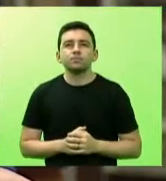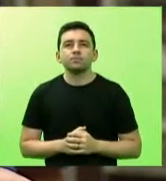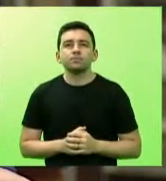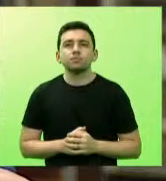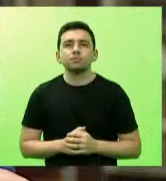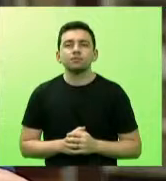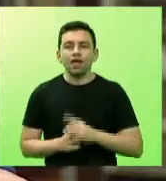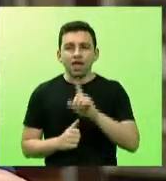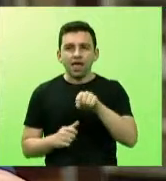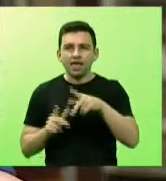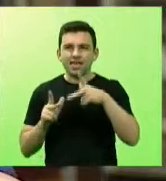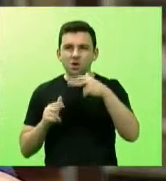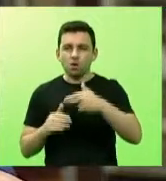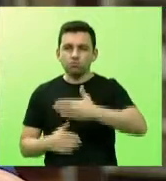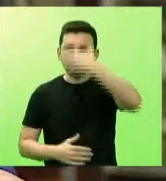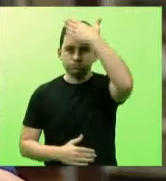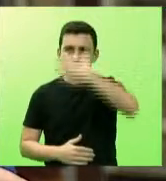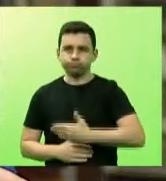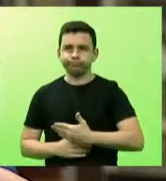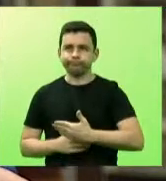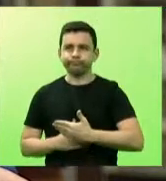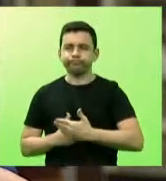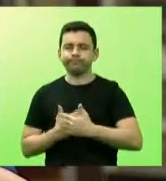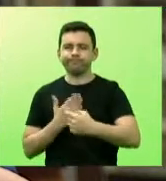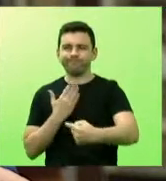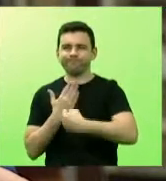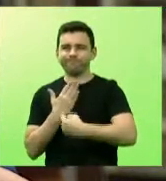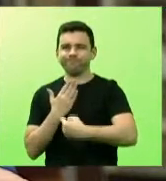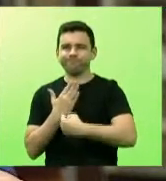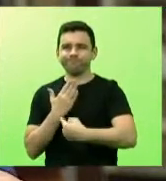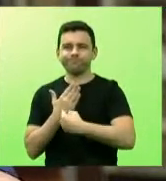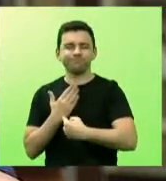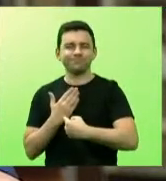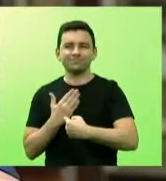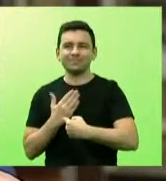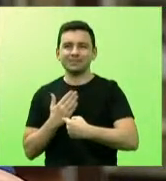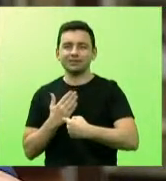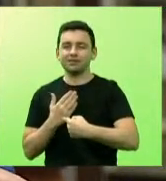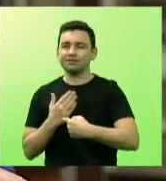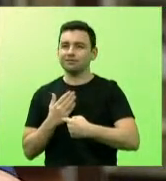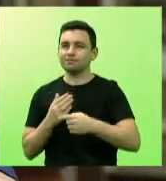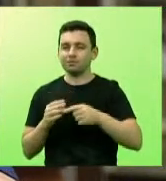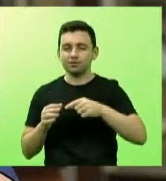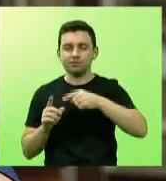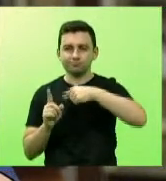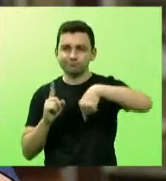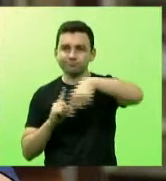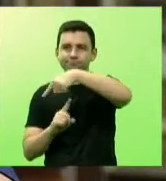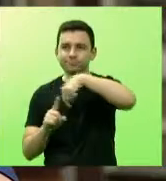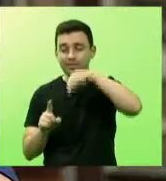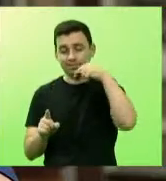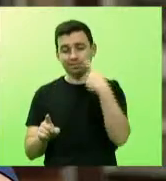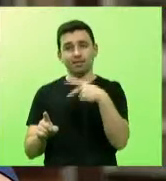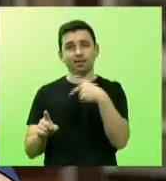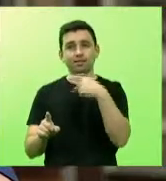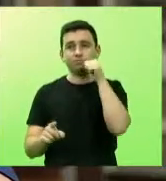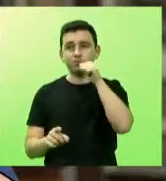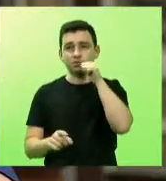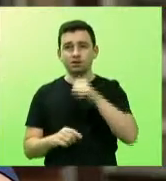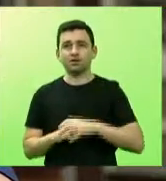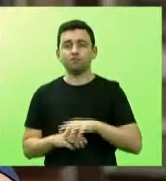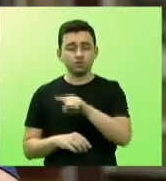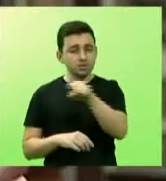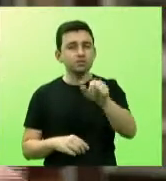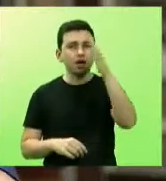Foi uma blindagem política, uma desconstrução política em torno dela. E falo mais para quem está aqui dentro, aqui, para saber